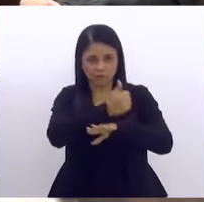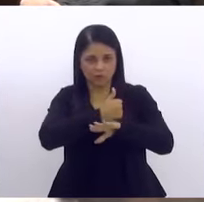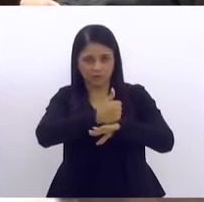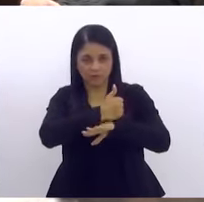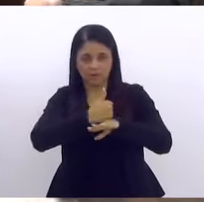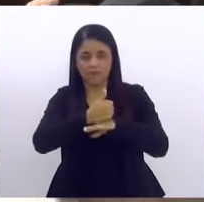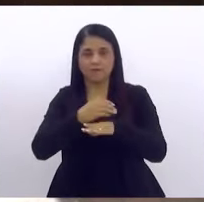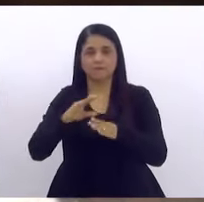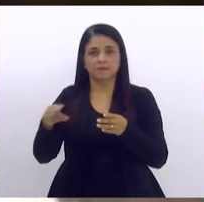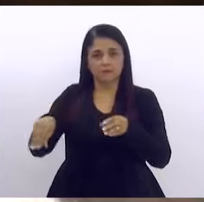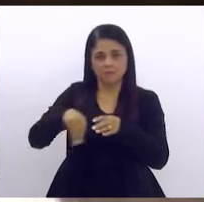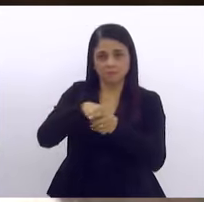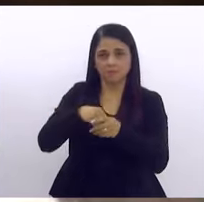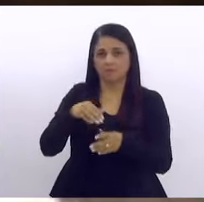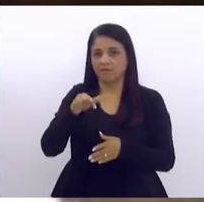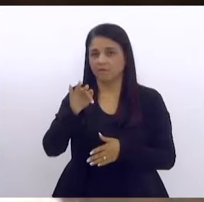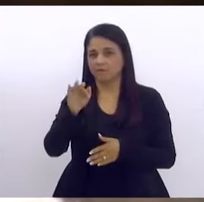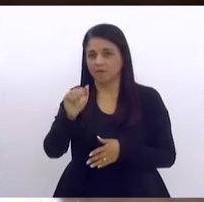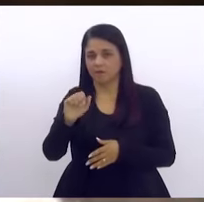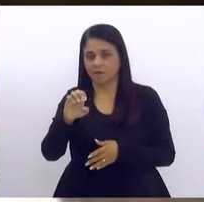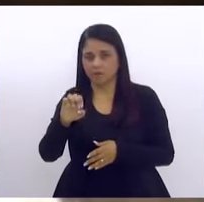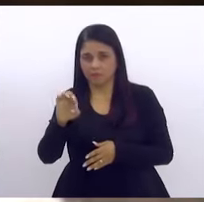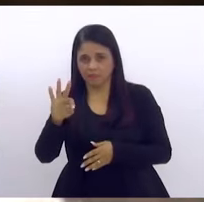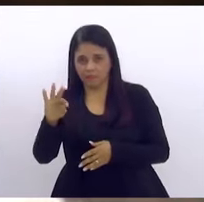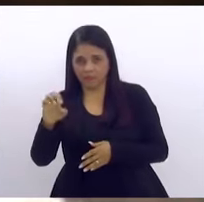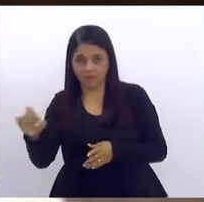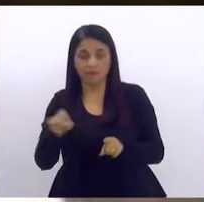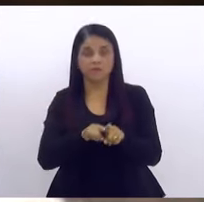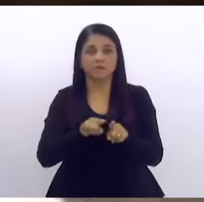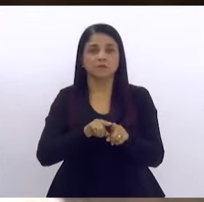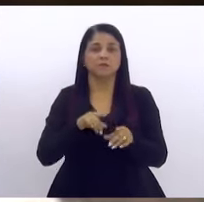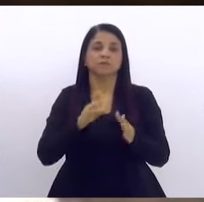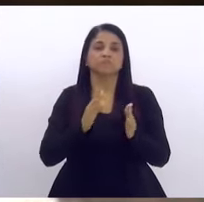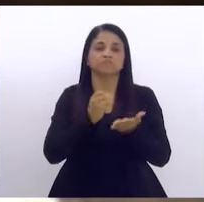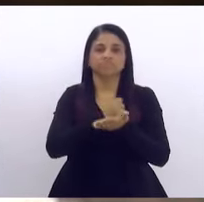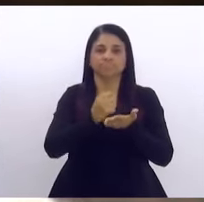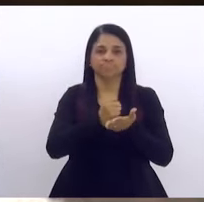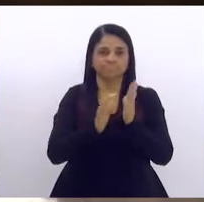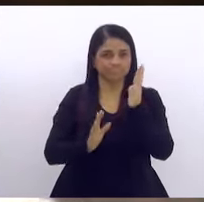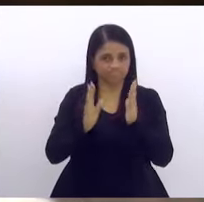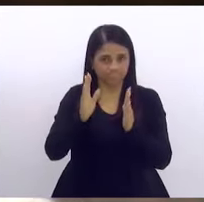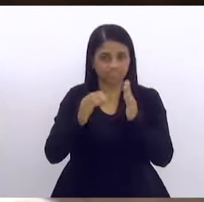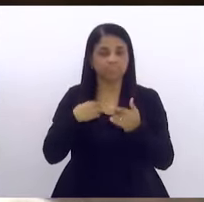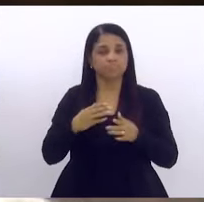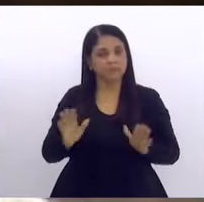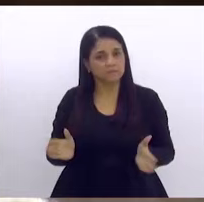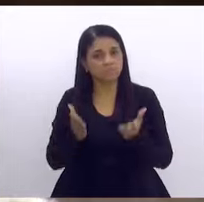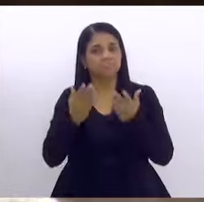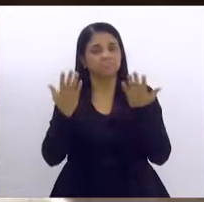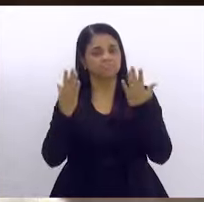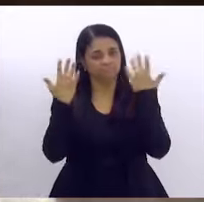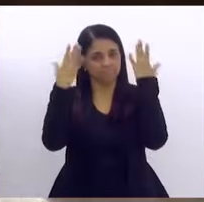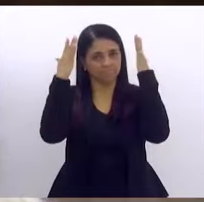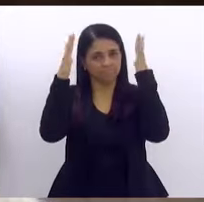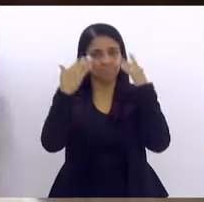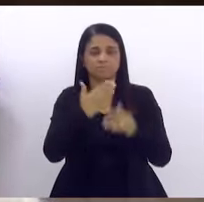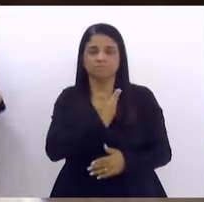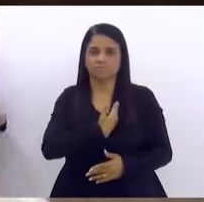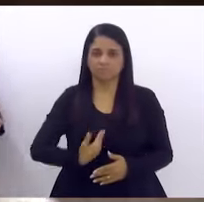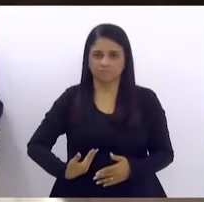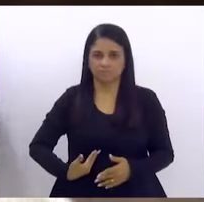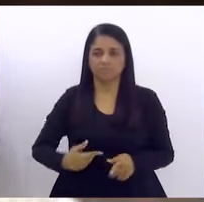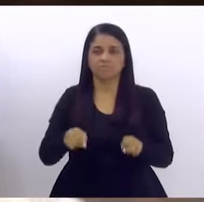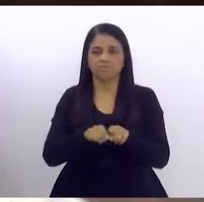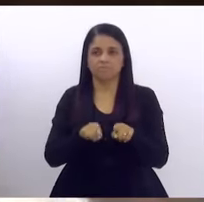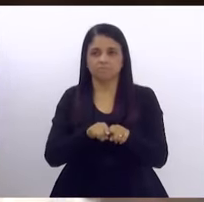com a inclusão dos contratos temporários. Então, parabenizar a iniciativa do governo, a Vossa Excelência, a todos